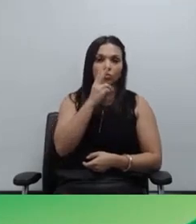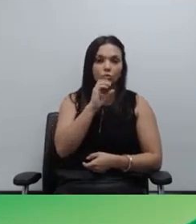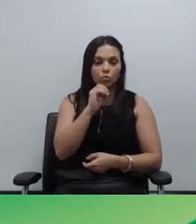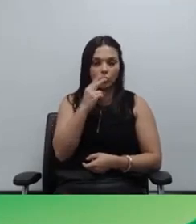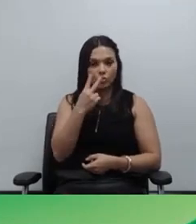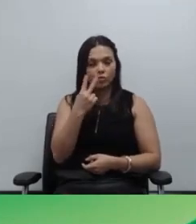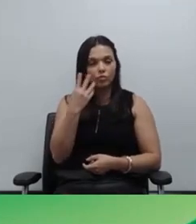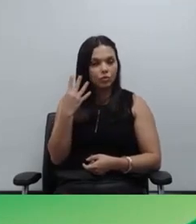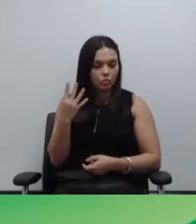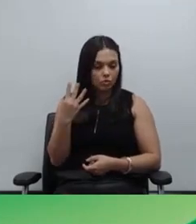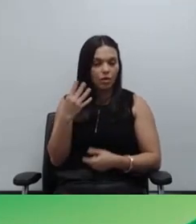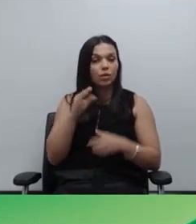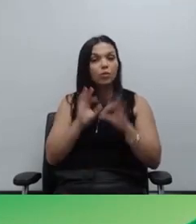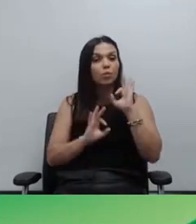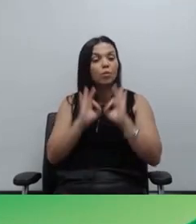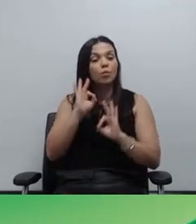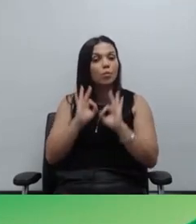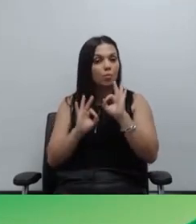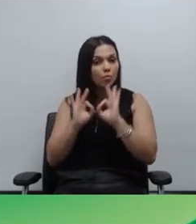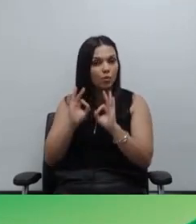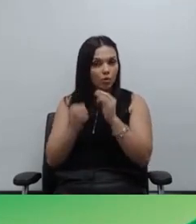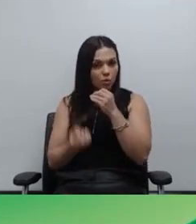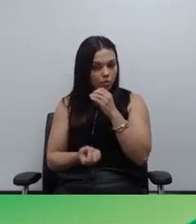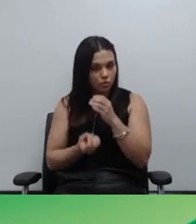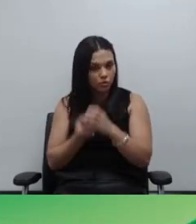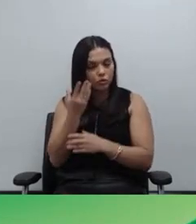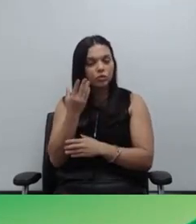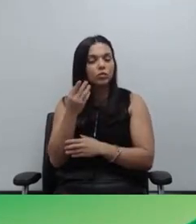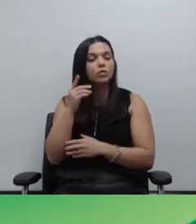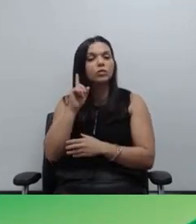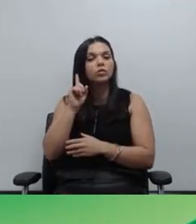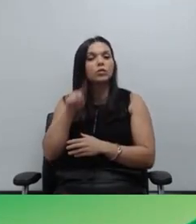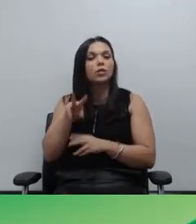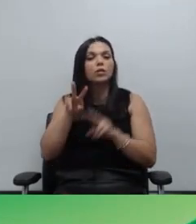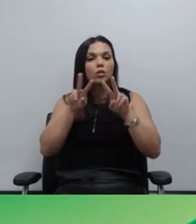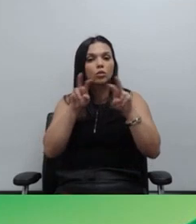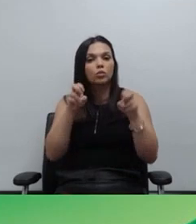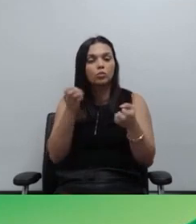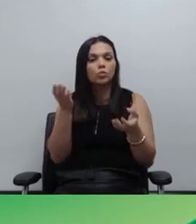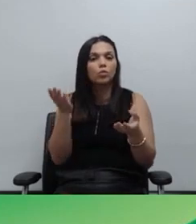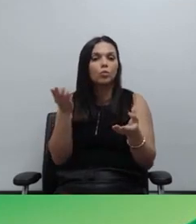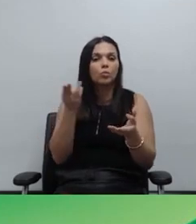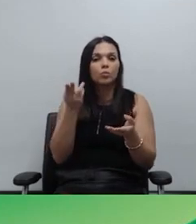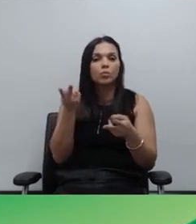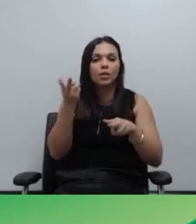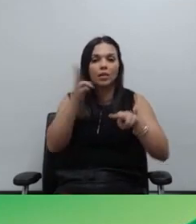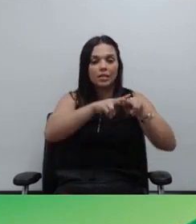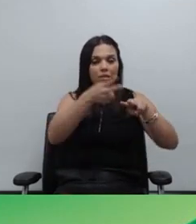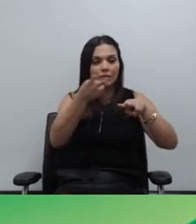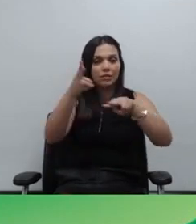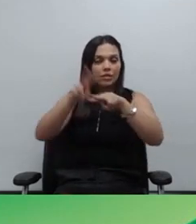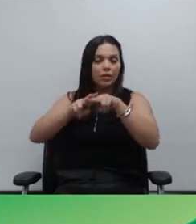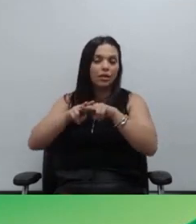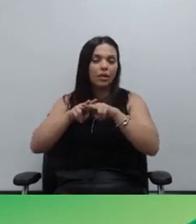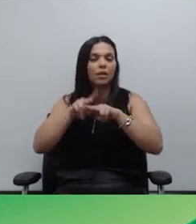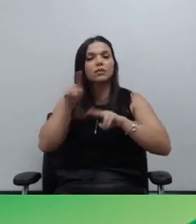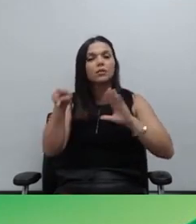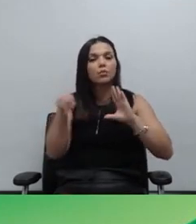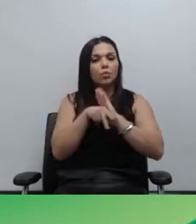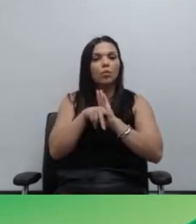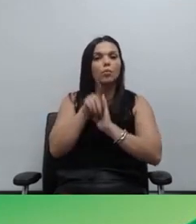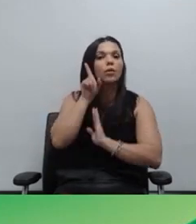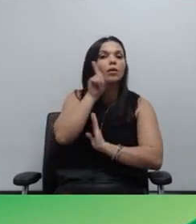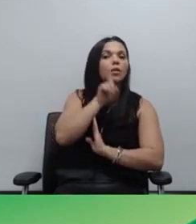qualificação sobre a implementação das sentenças da Corte Interamericana de Direitos Humanos do Brasil e